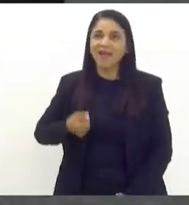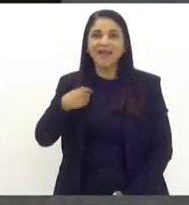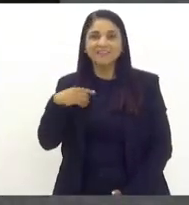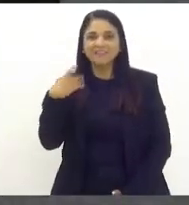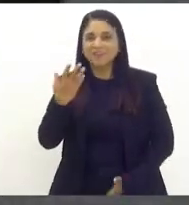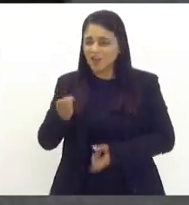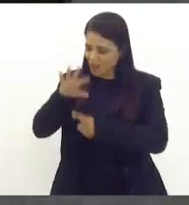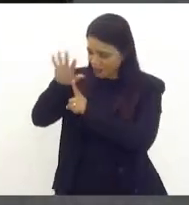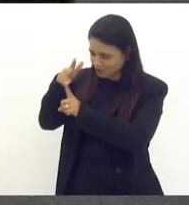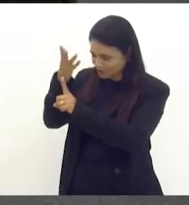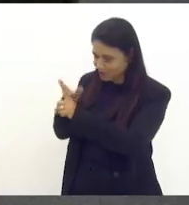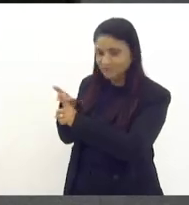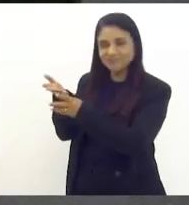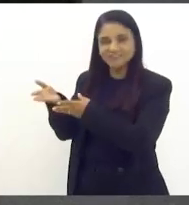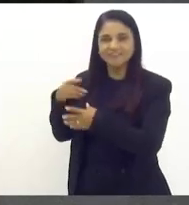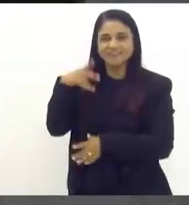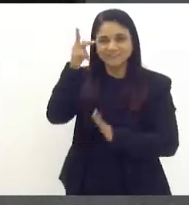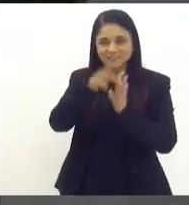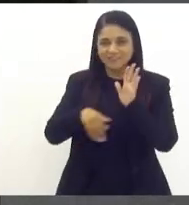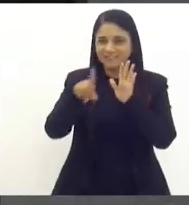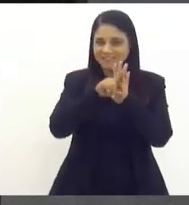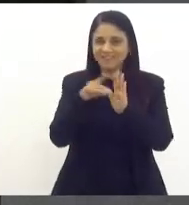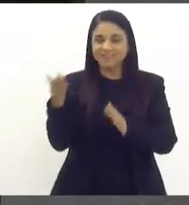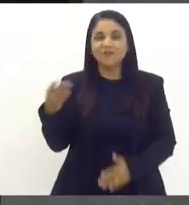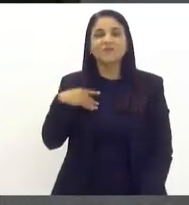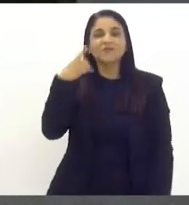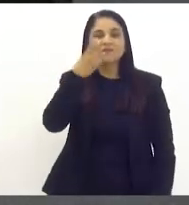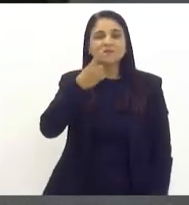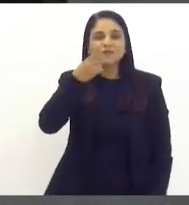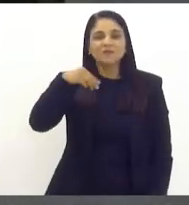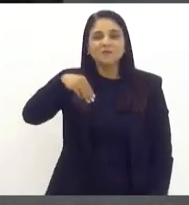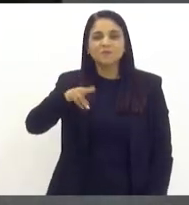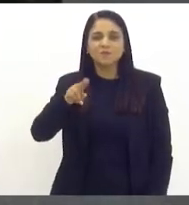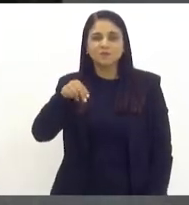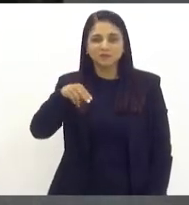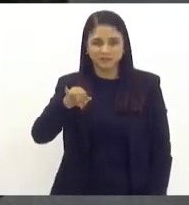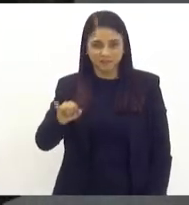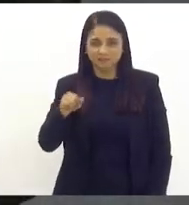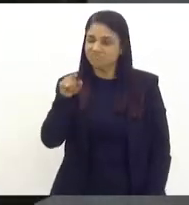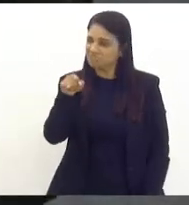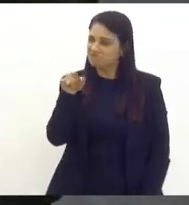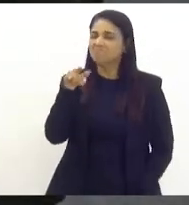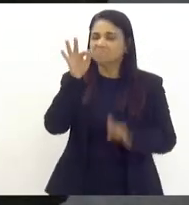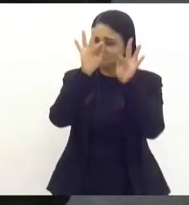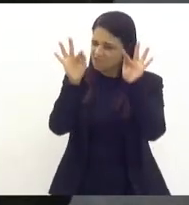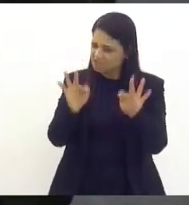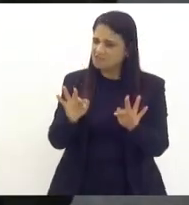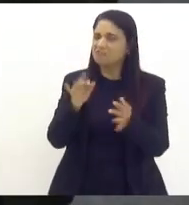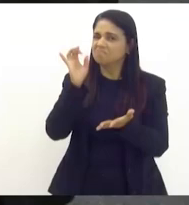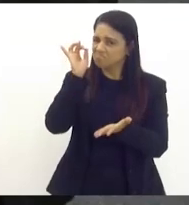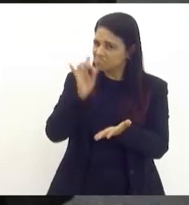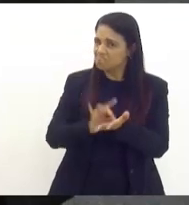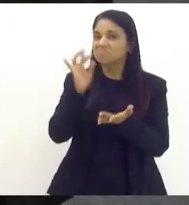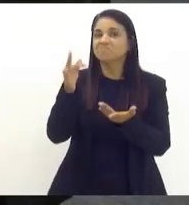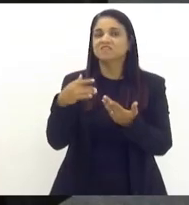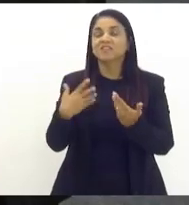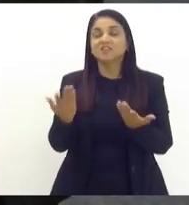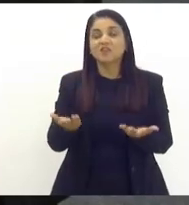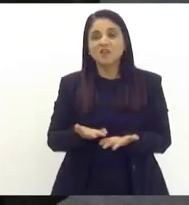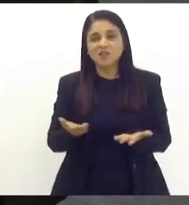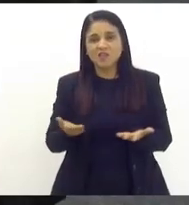esse projeto olha deputado munir Neto vossa excelência foi feliz a gente tá tratando